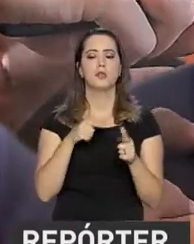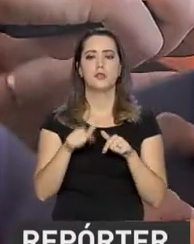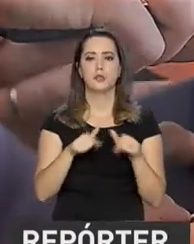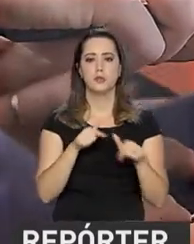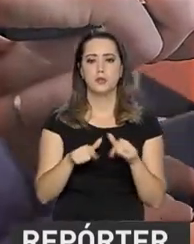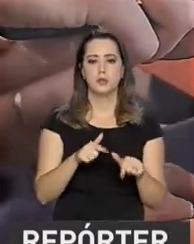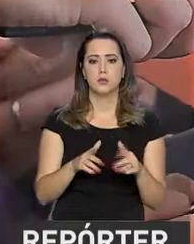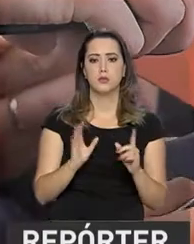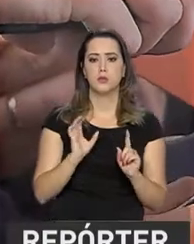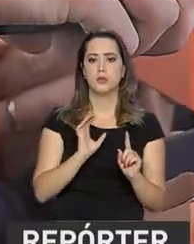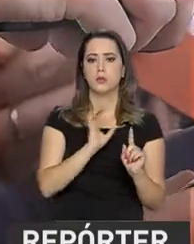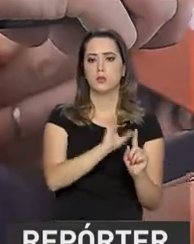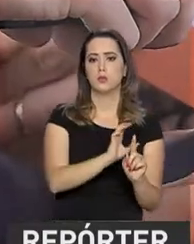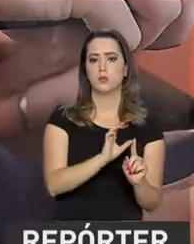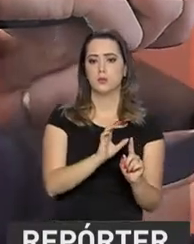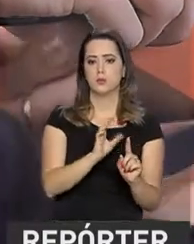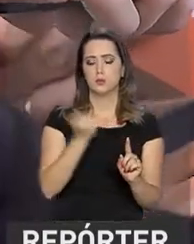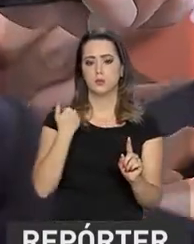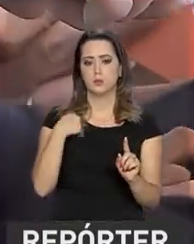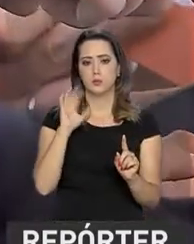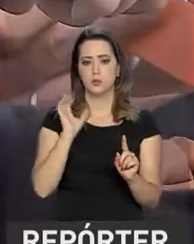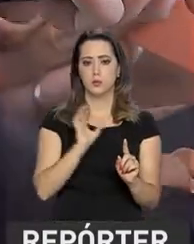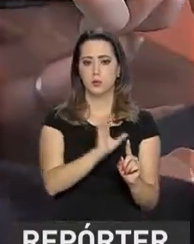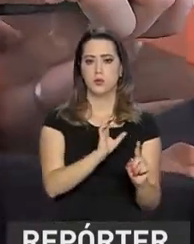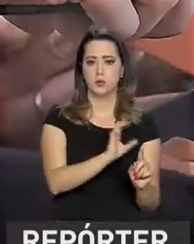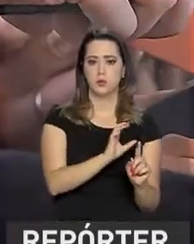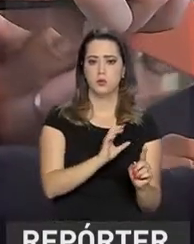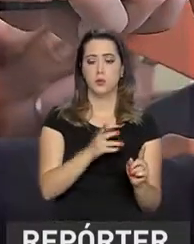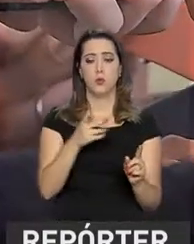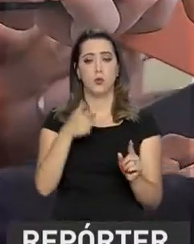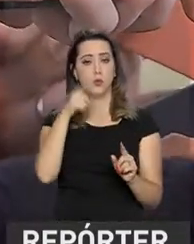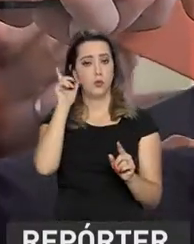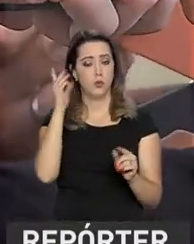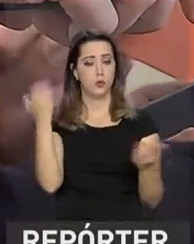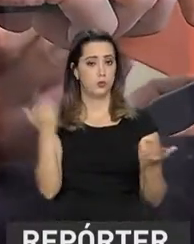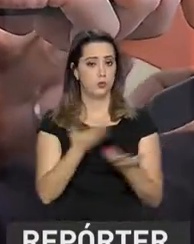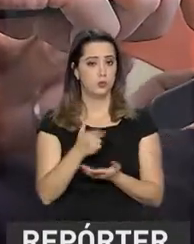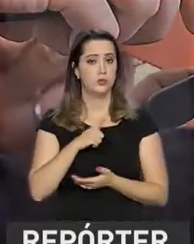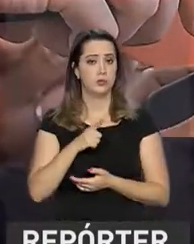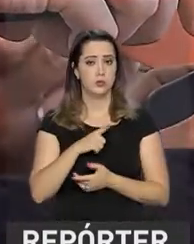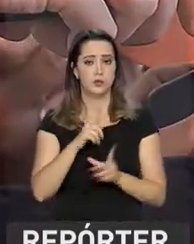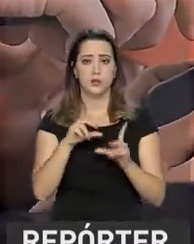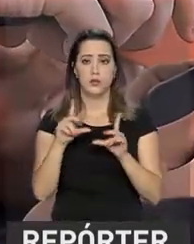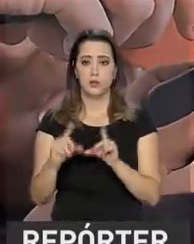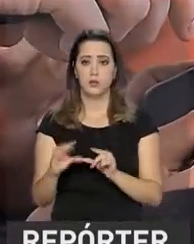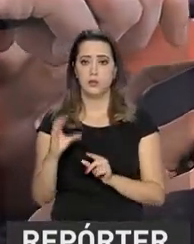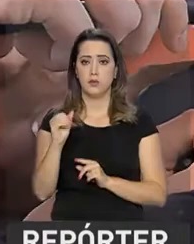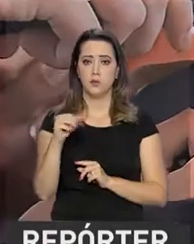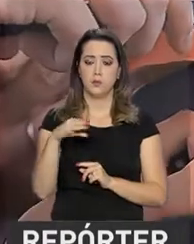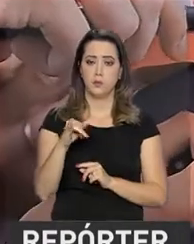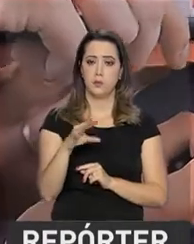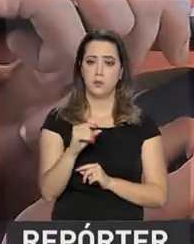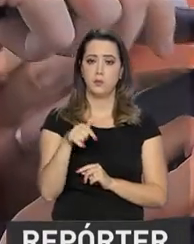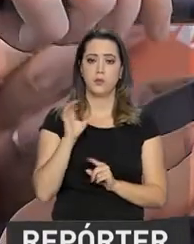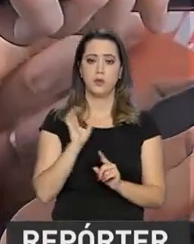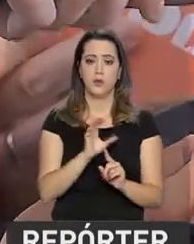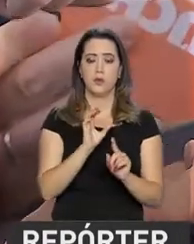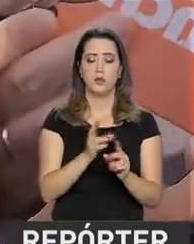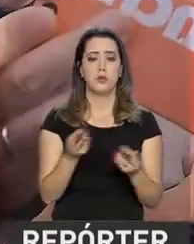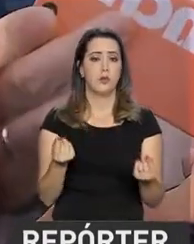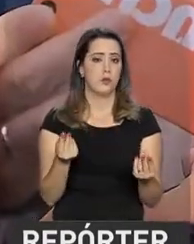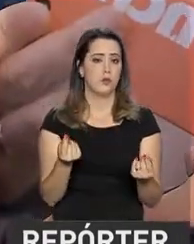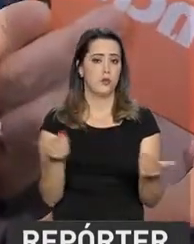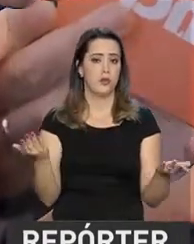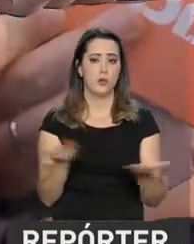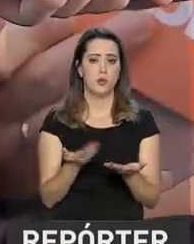certo é interior com mais intensidade no mercado ontem houve uma redução de câmbio e isso foi refletido no preço de